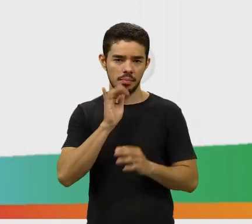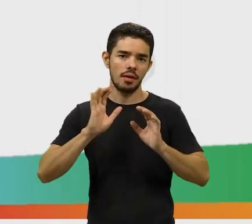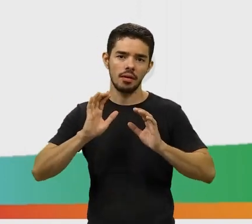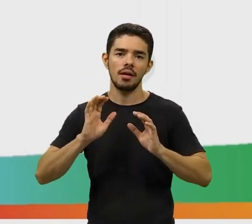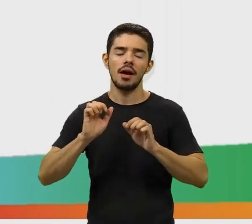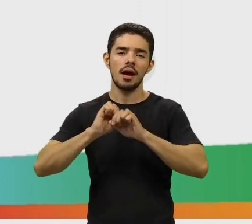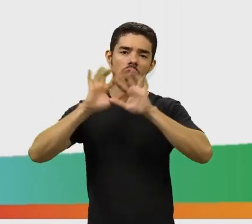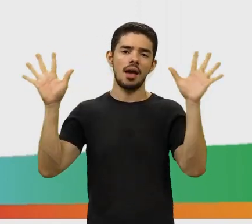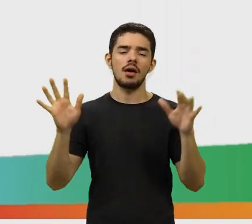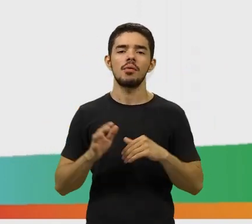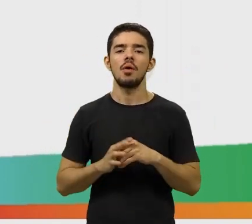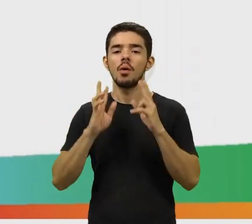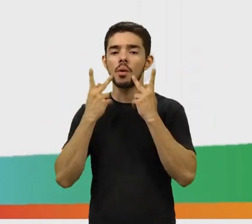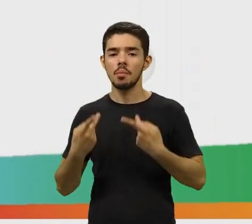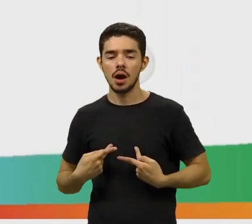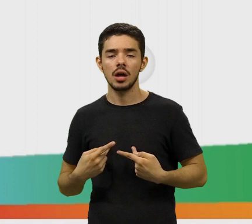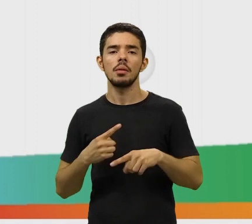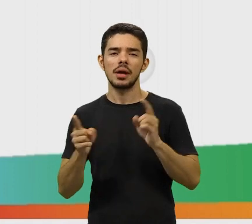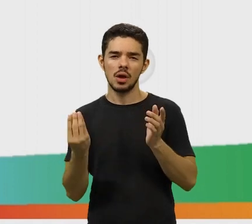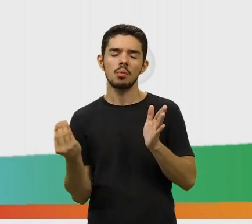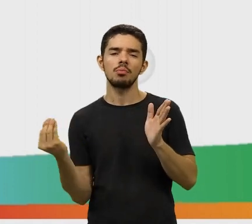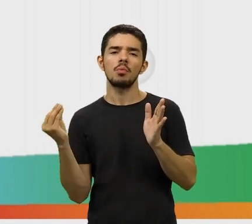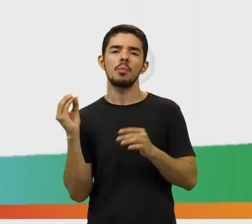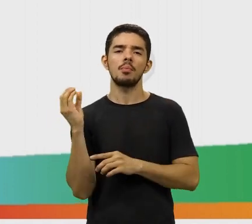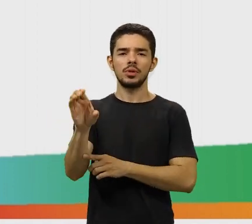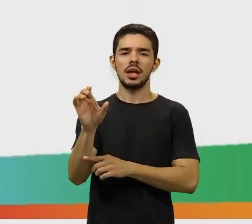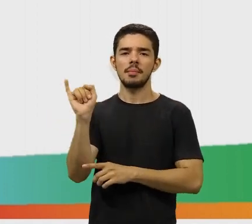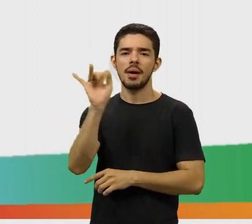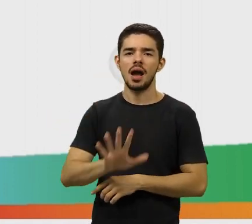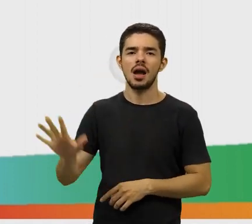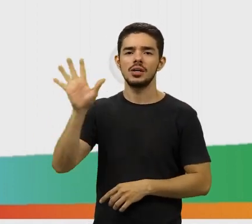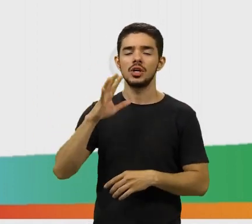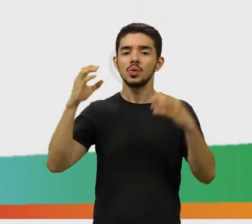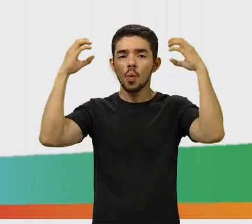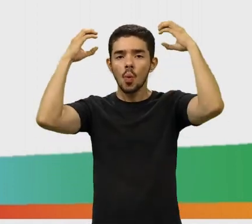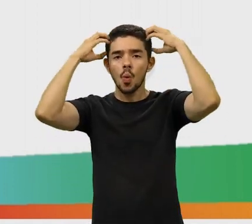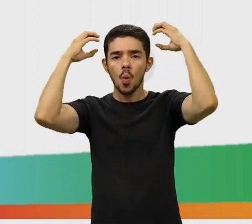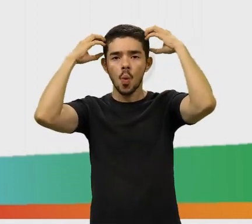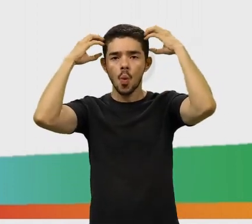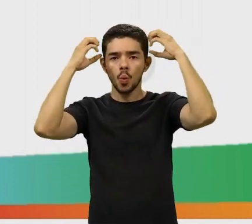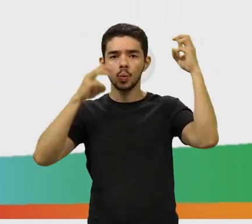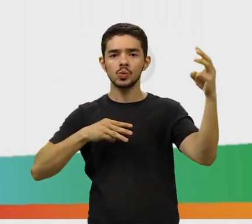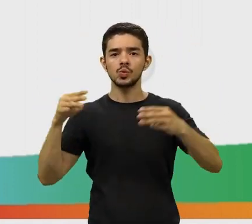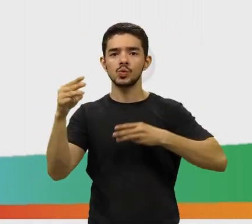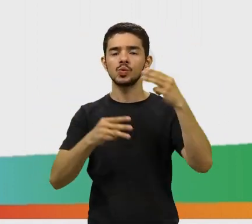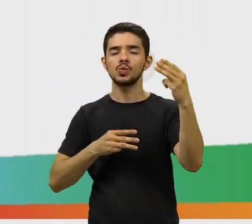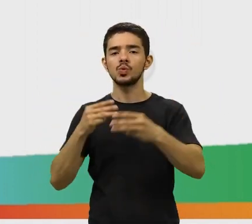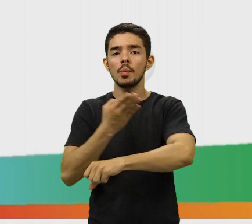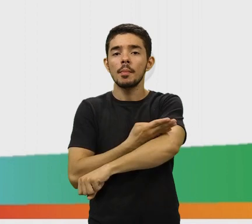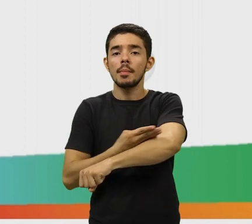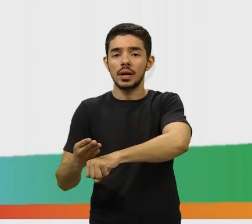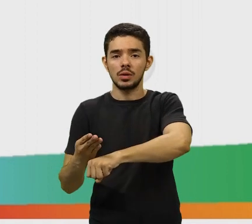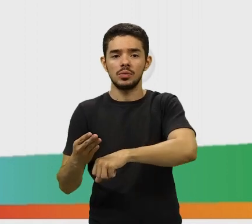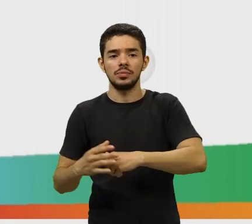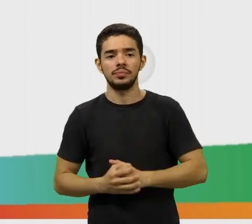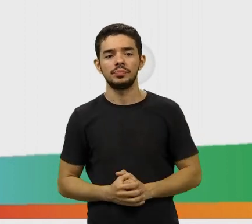ser humano, mas eu quis colocar aqui o urso polar, né? O urso polar, ele é um exemplo de um ser vivo, de